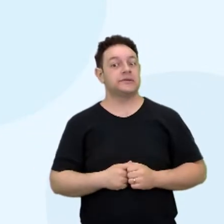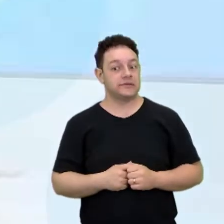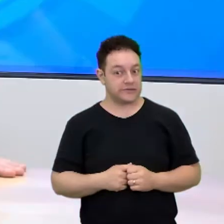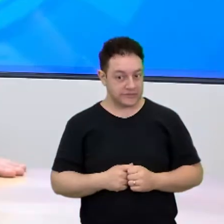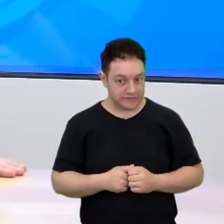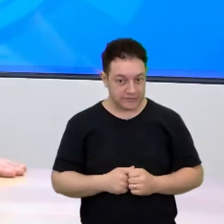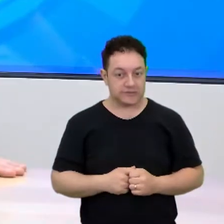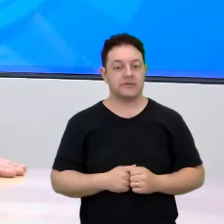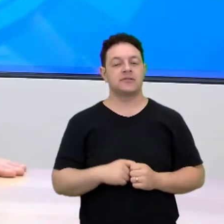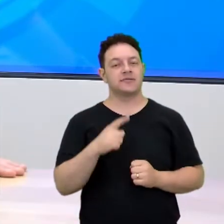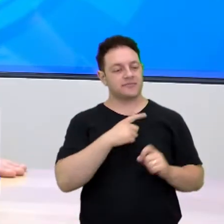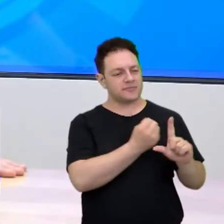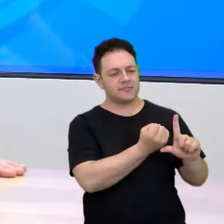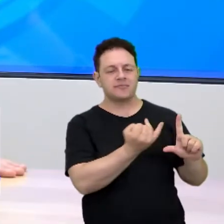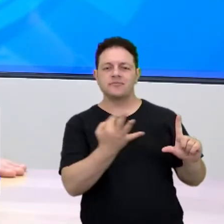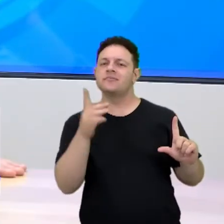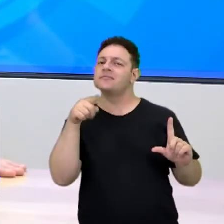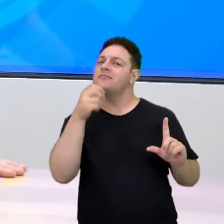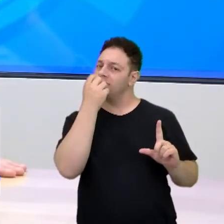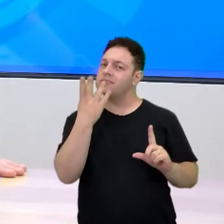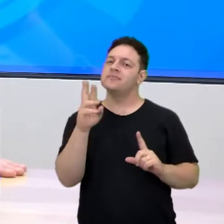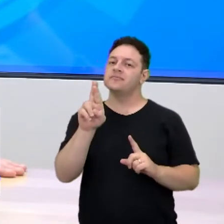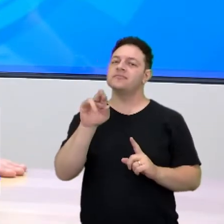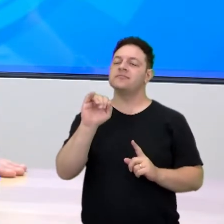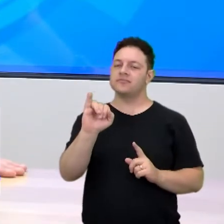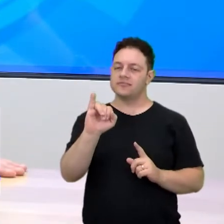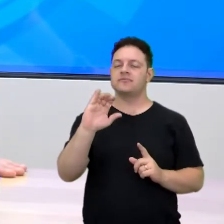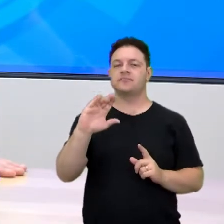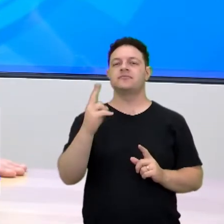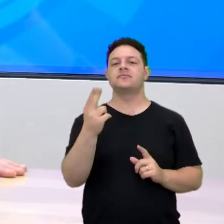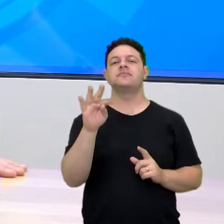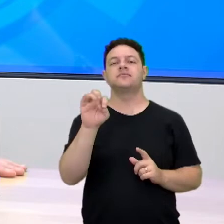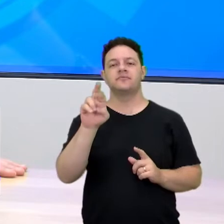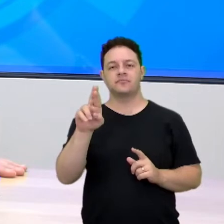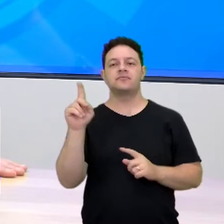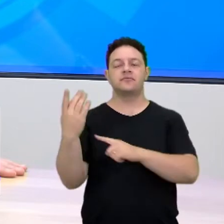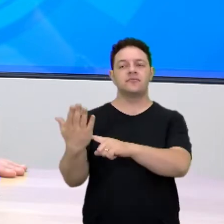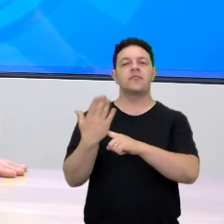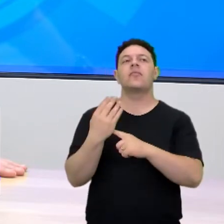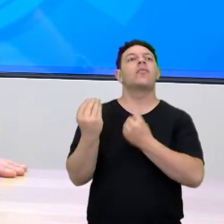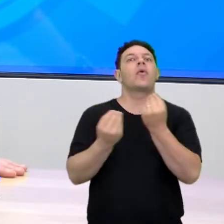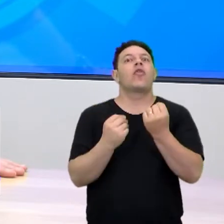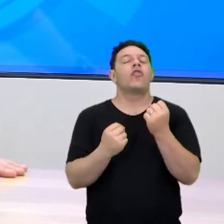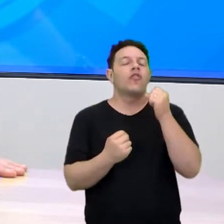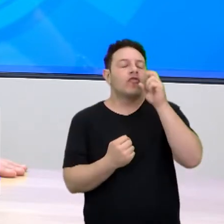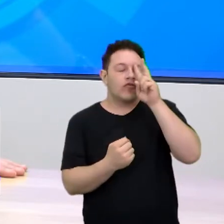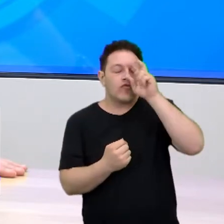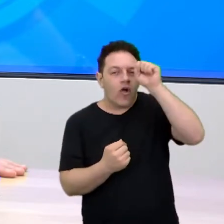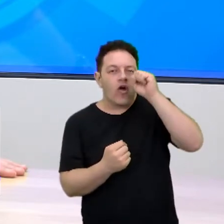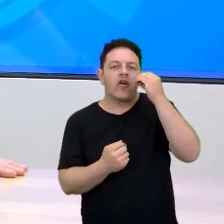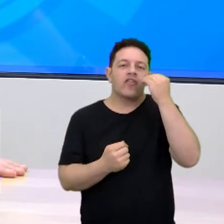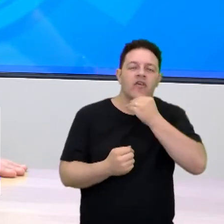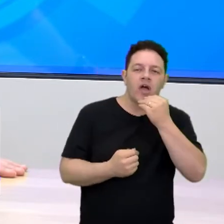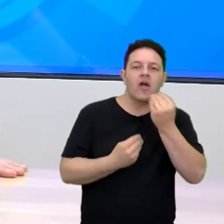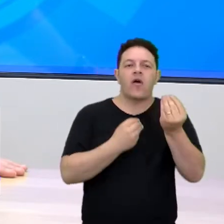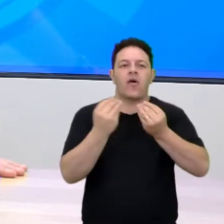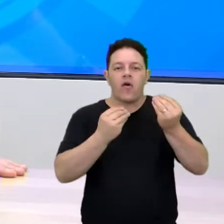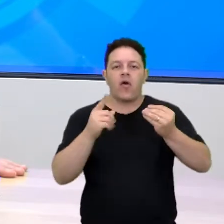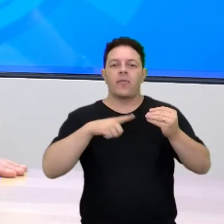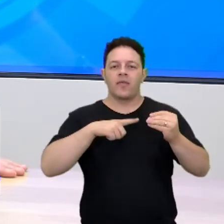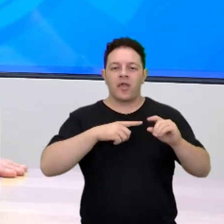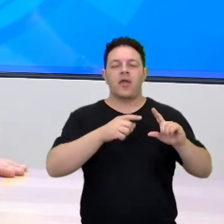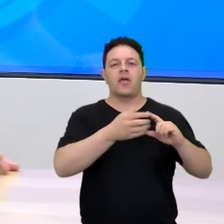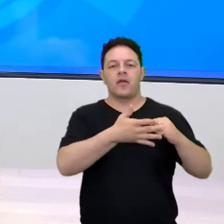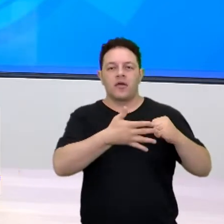essa escala de Richter, né, porque ela mostra, na verdade, a magnitude do potencial das ondas sísmicas que vem